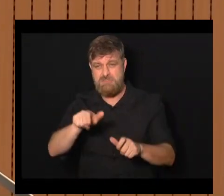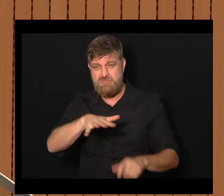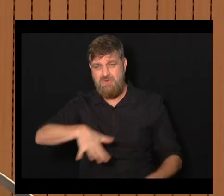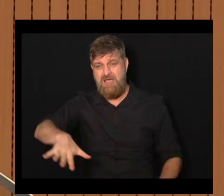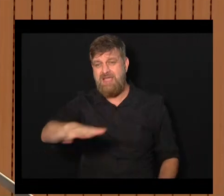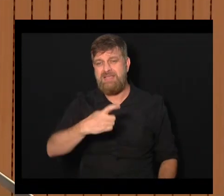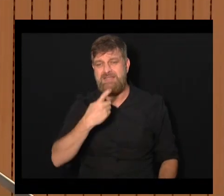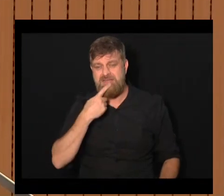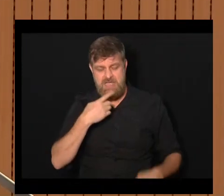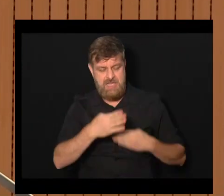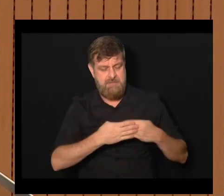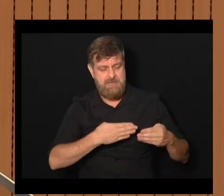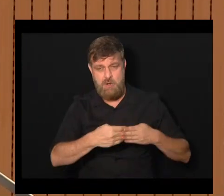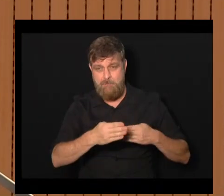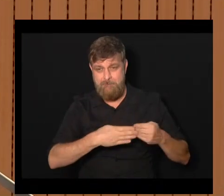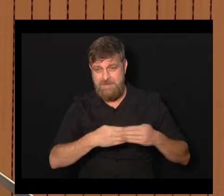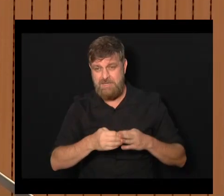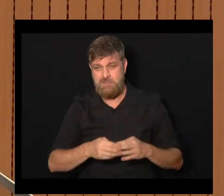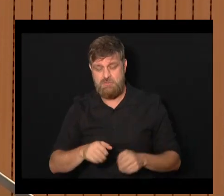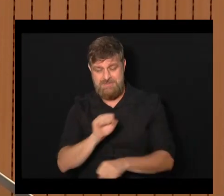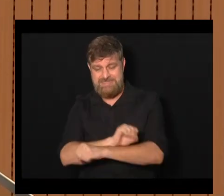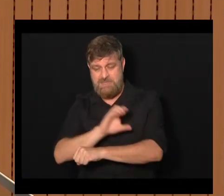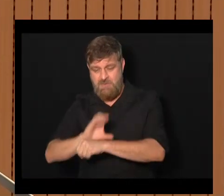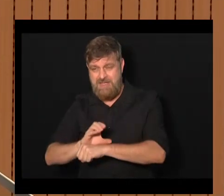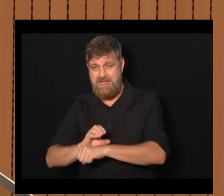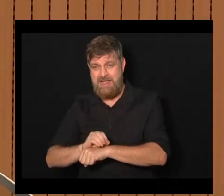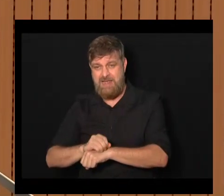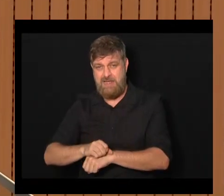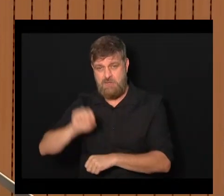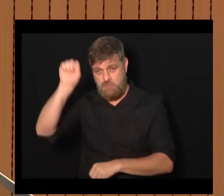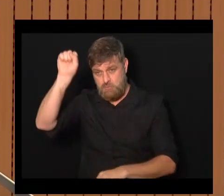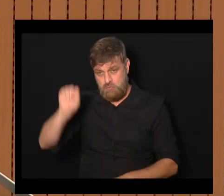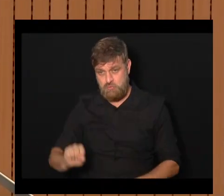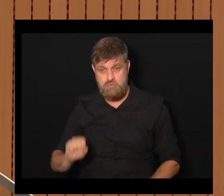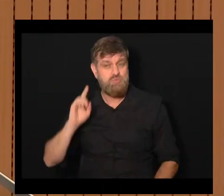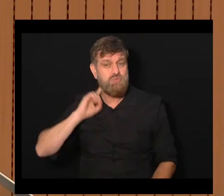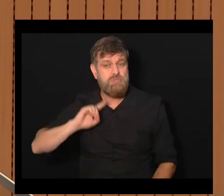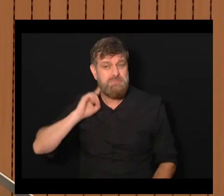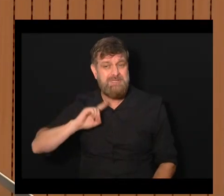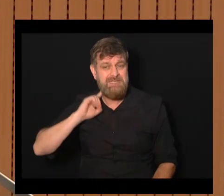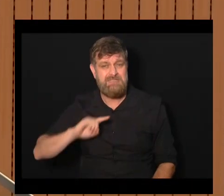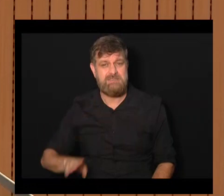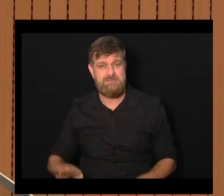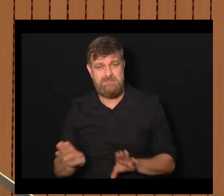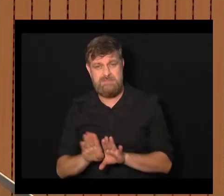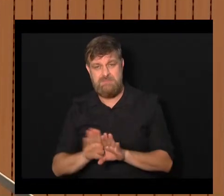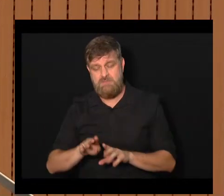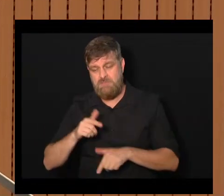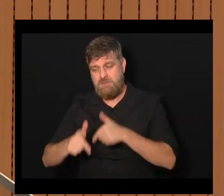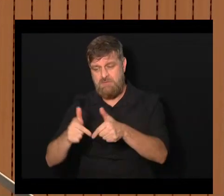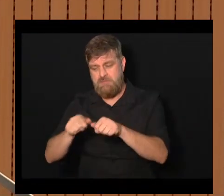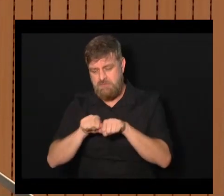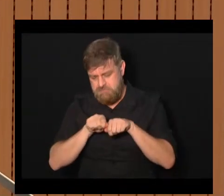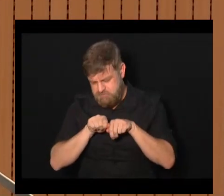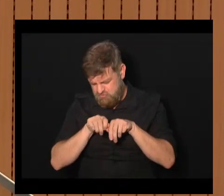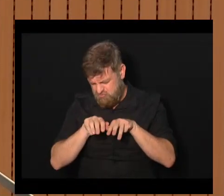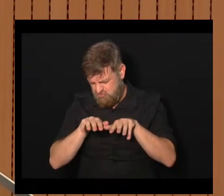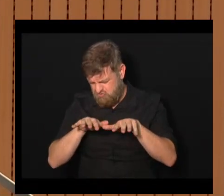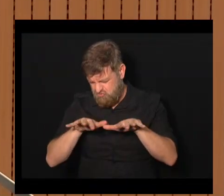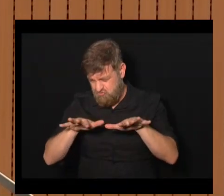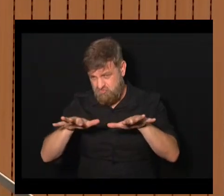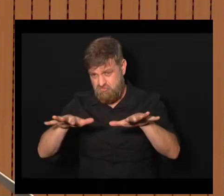Campinas, de Ribeirão Preto, São Carlos, sul de Minas. E o trabalho também, ele vai frutificando,